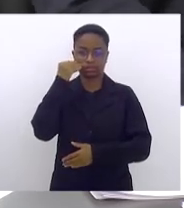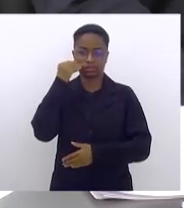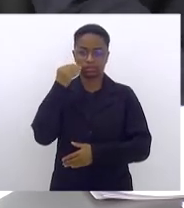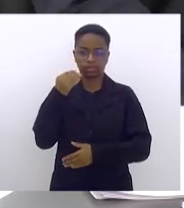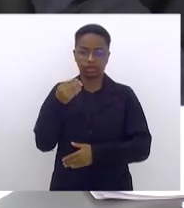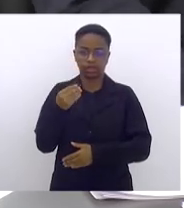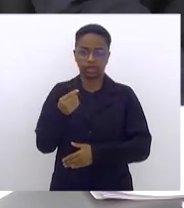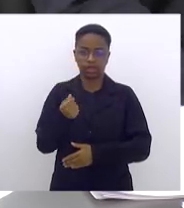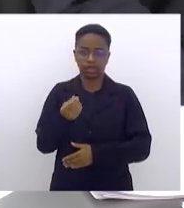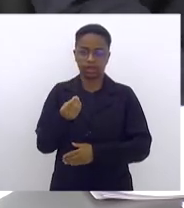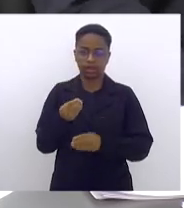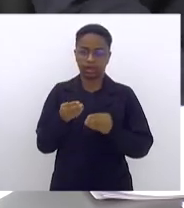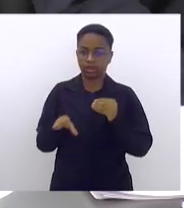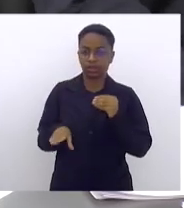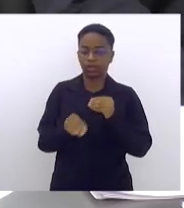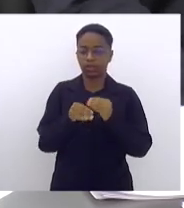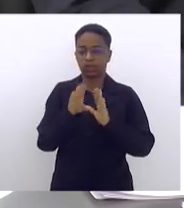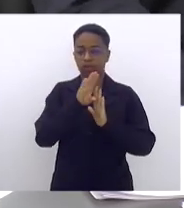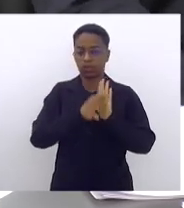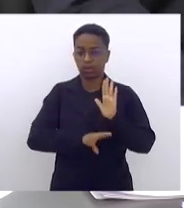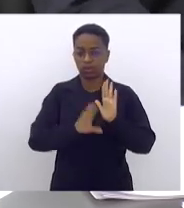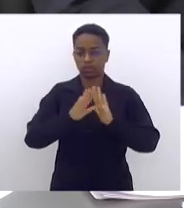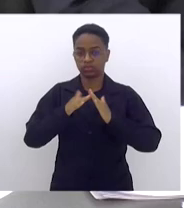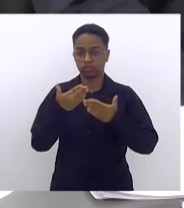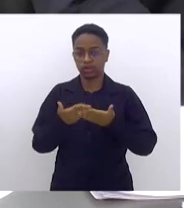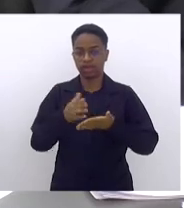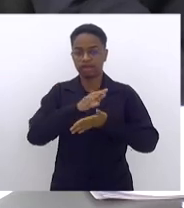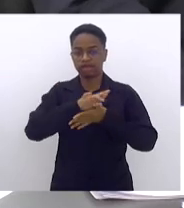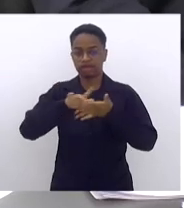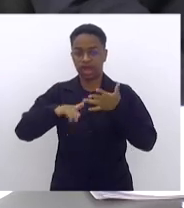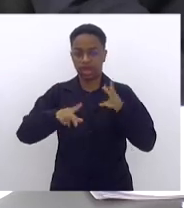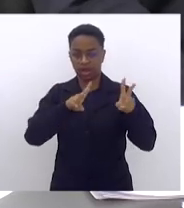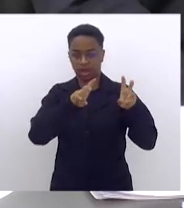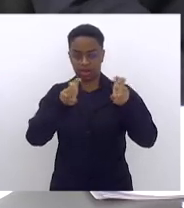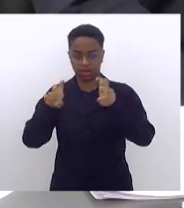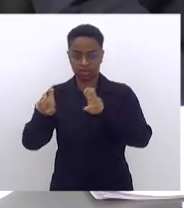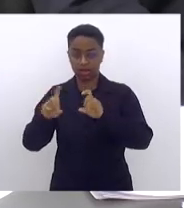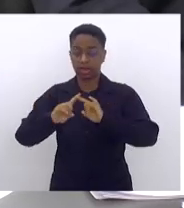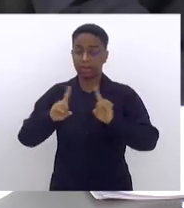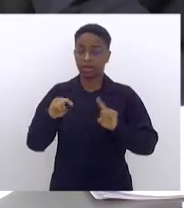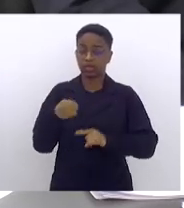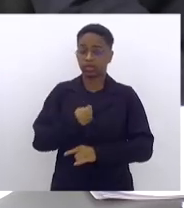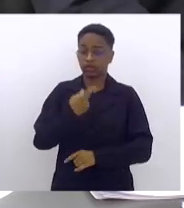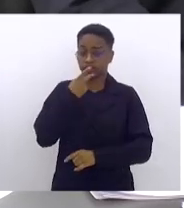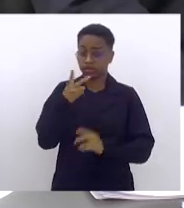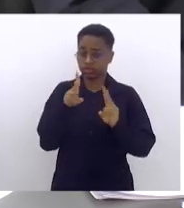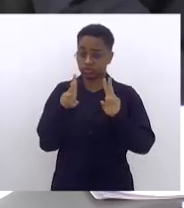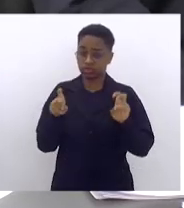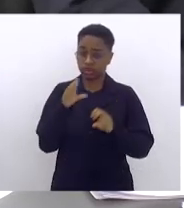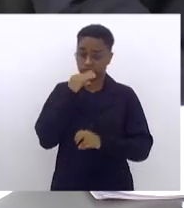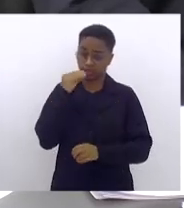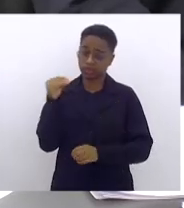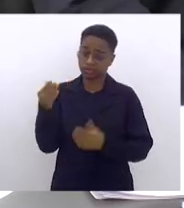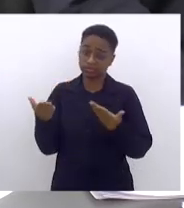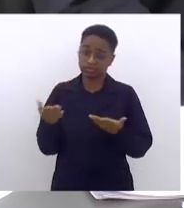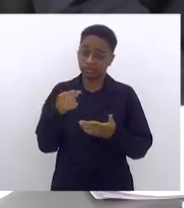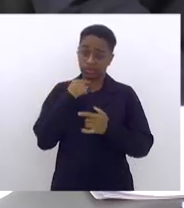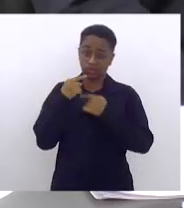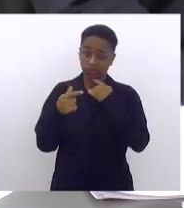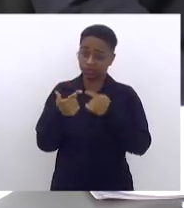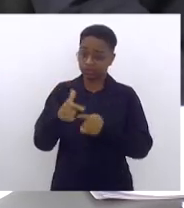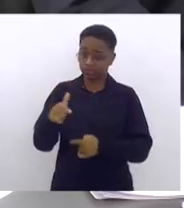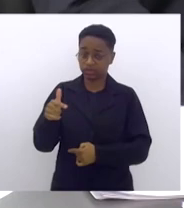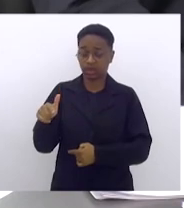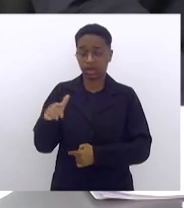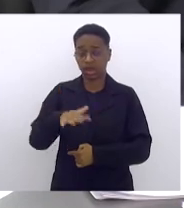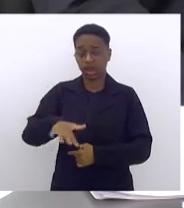questão do currículo escolar vários temas. Né? E a gente trata aqui de adolescentes, sem dúvida, é a rede de ensino,